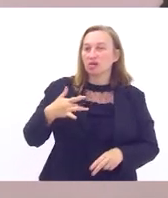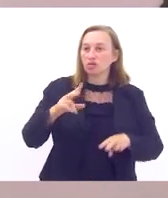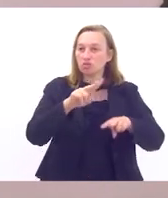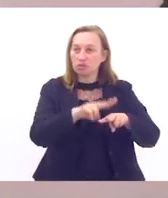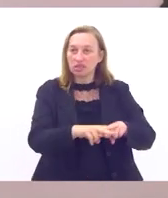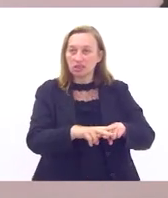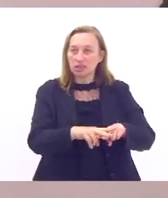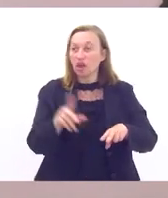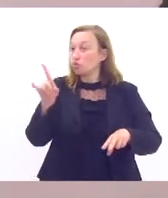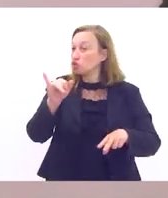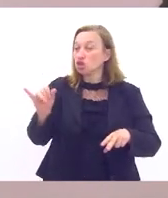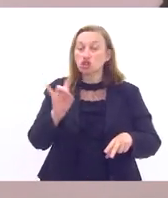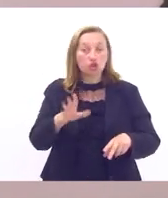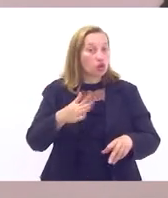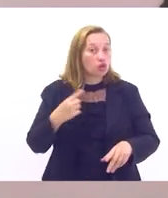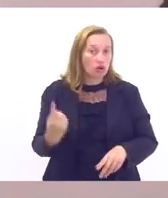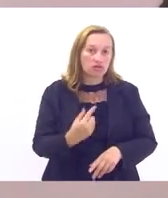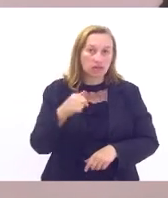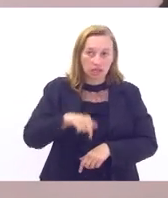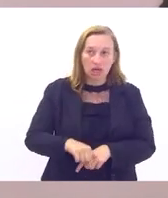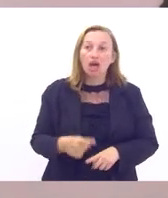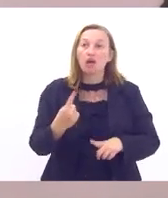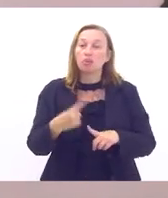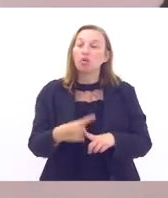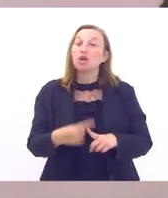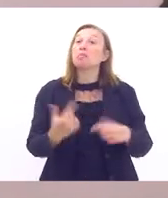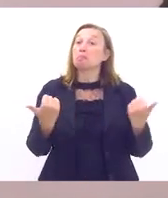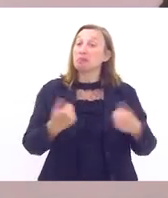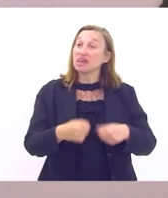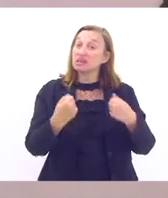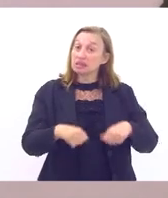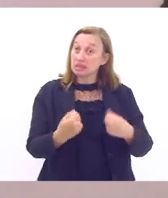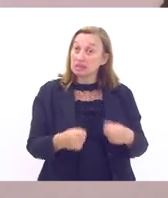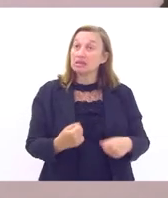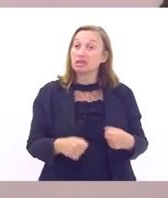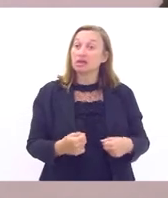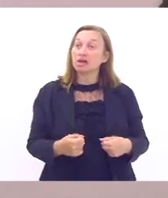vai ser um dia nosso aqui, porque ela precisa ser